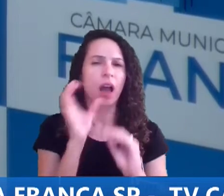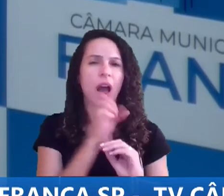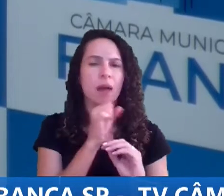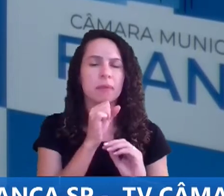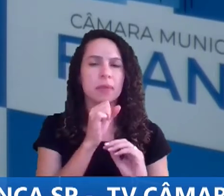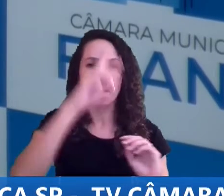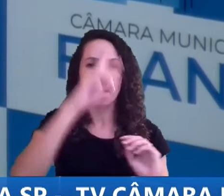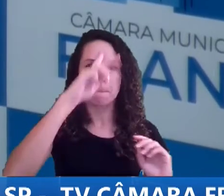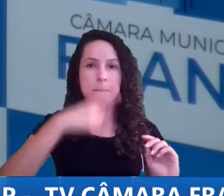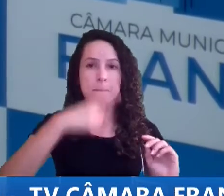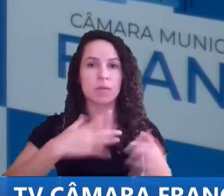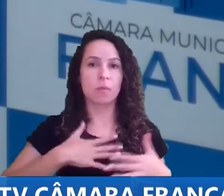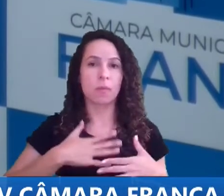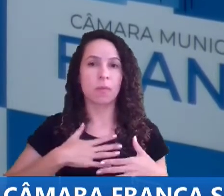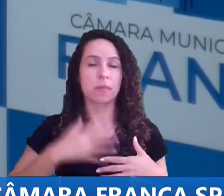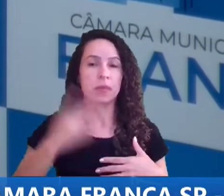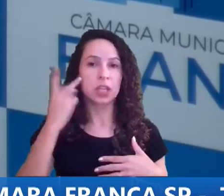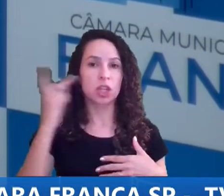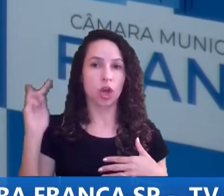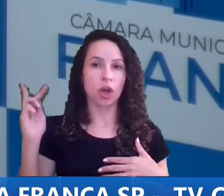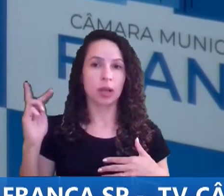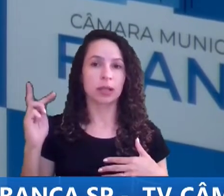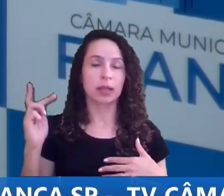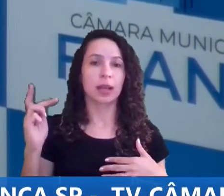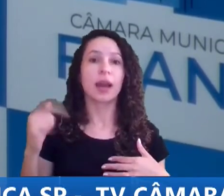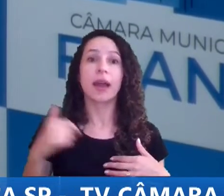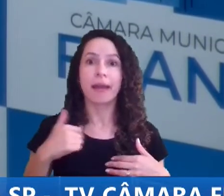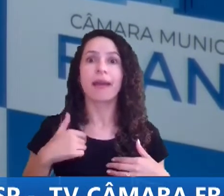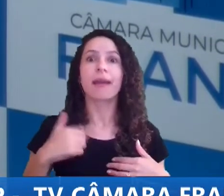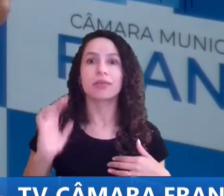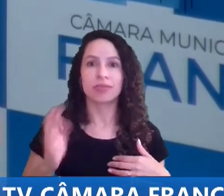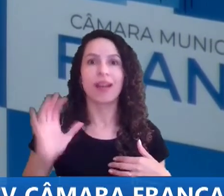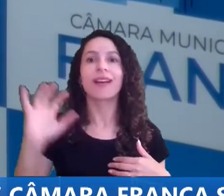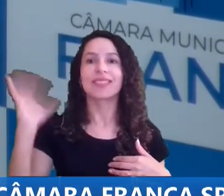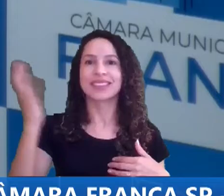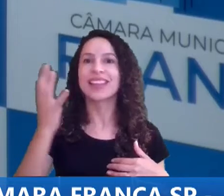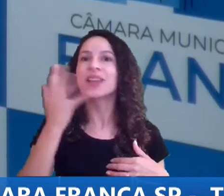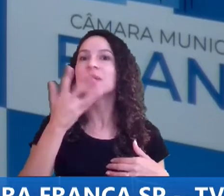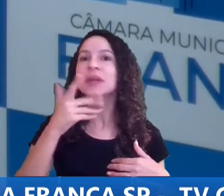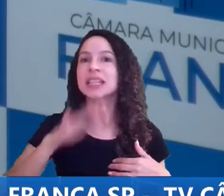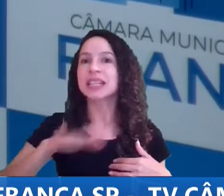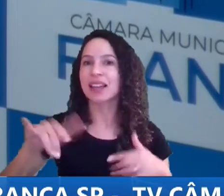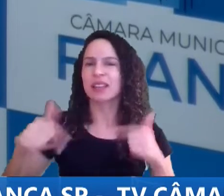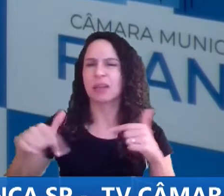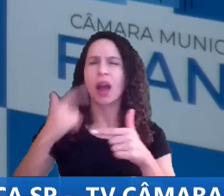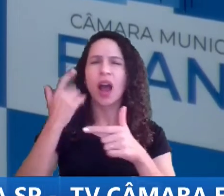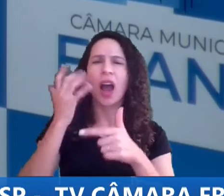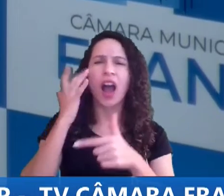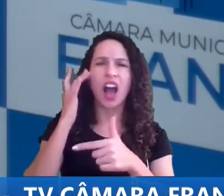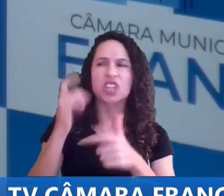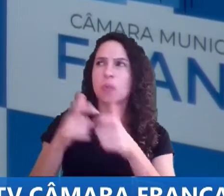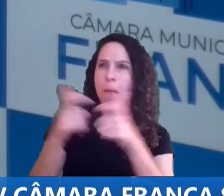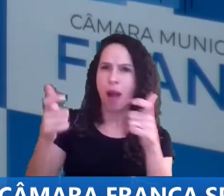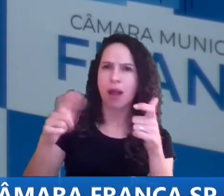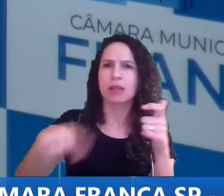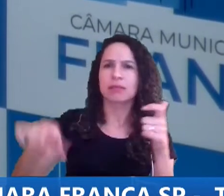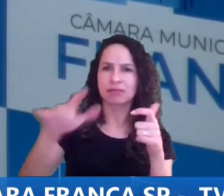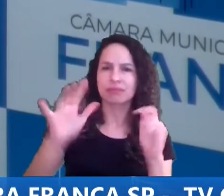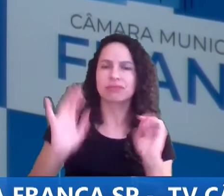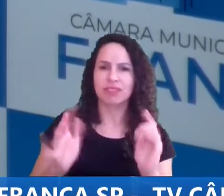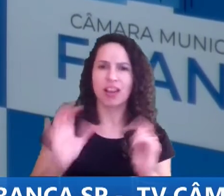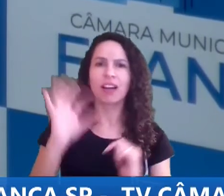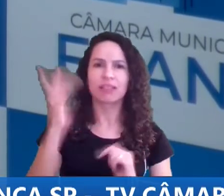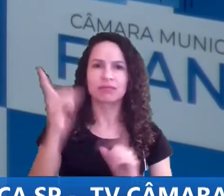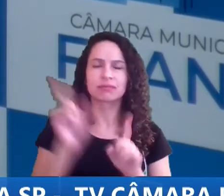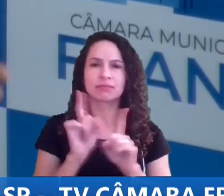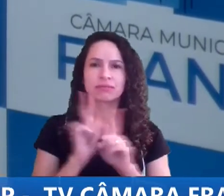né, eu posso falar que eu passei pela questão do trabalho infantil, como acho que a maioria, talvez, aqui de nós, né?